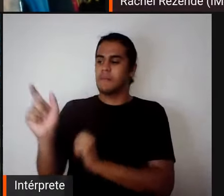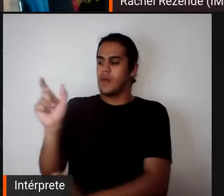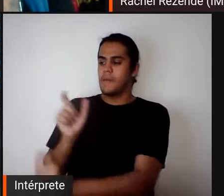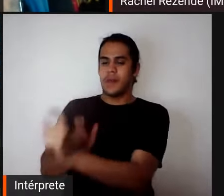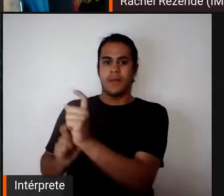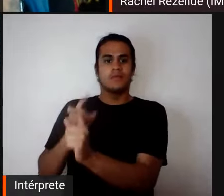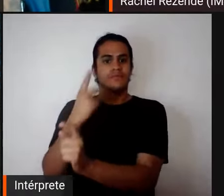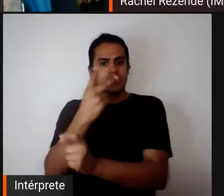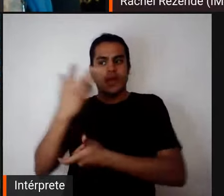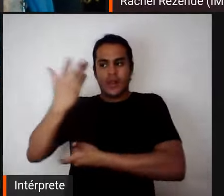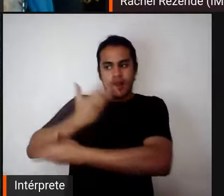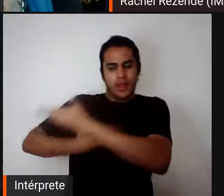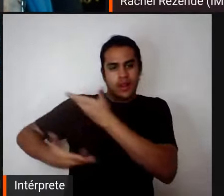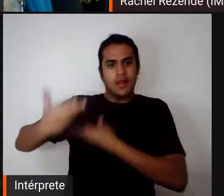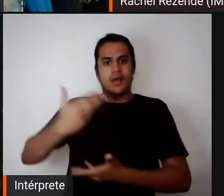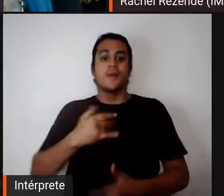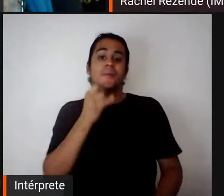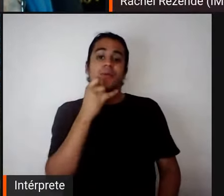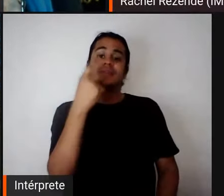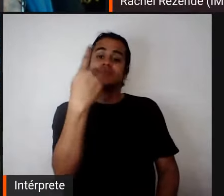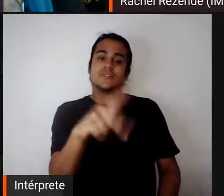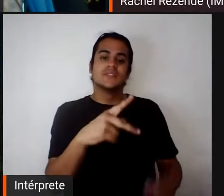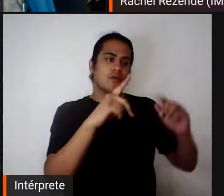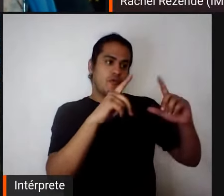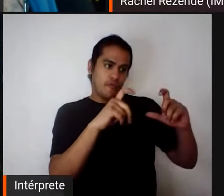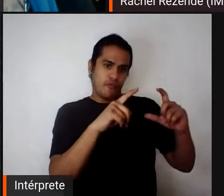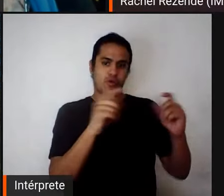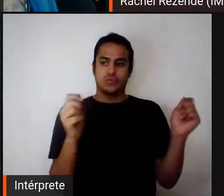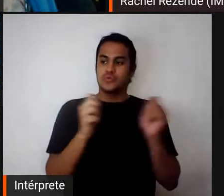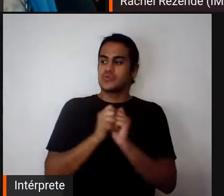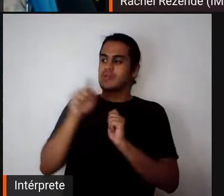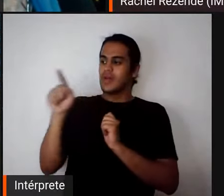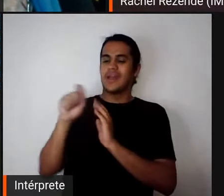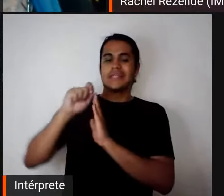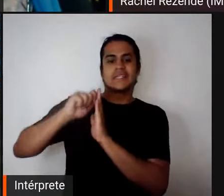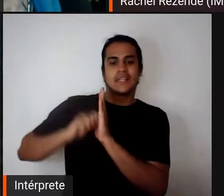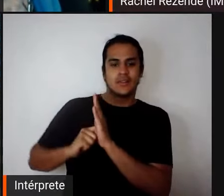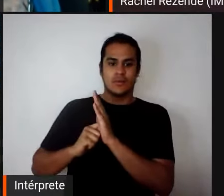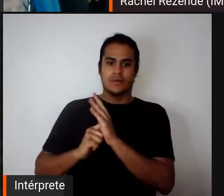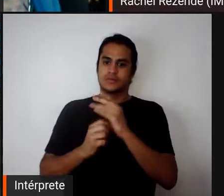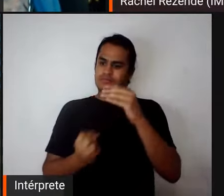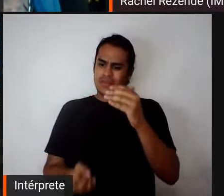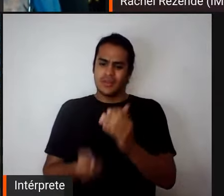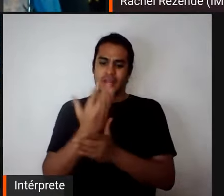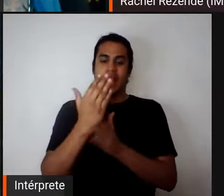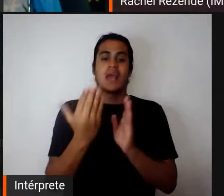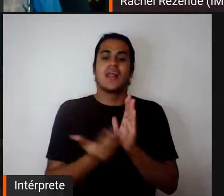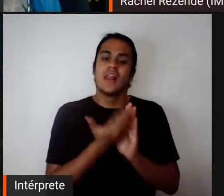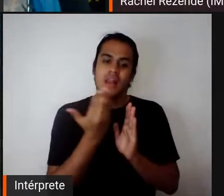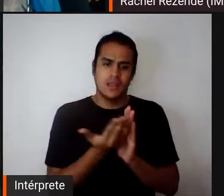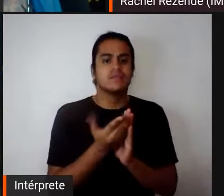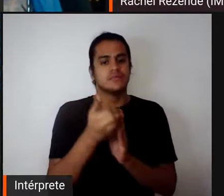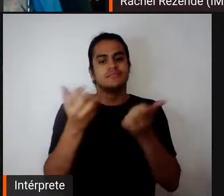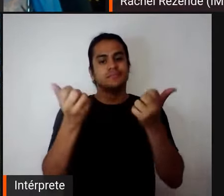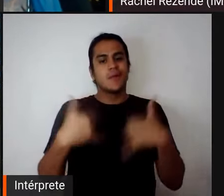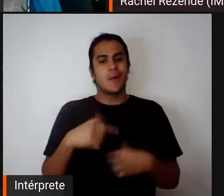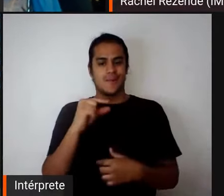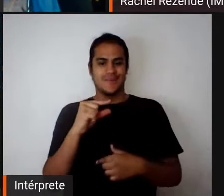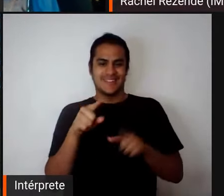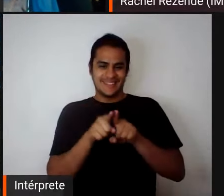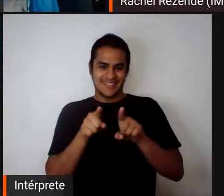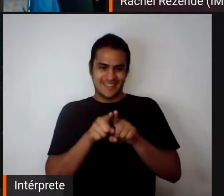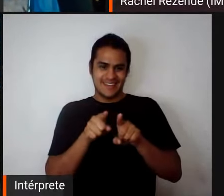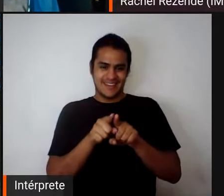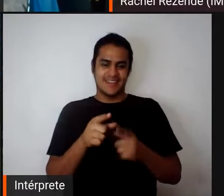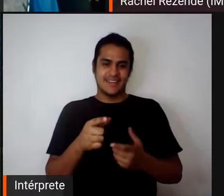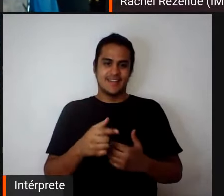escritores que você associa com as suas imagens e compõe essas obras únicas, né, que são esses livros que você já começou a falar do Guimarães Rosa, que